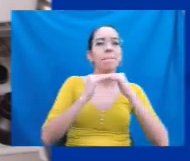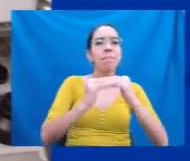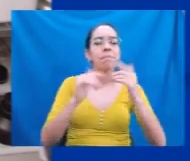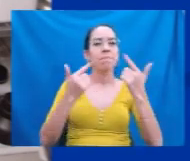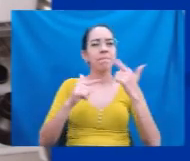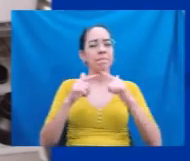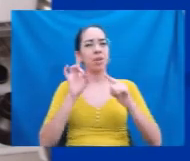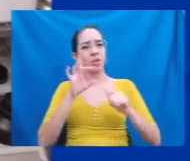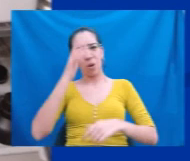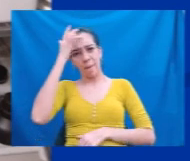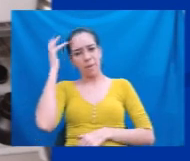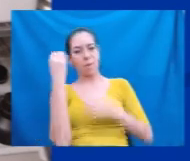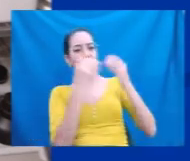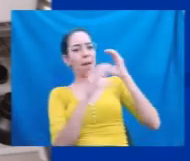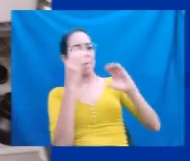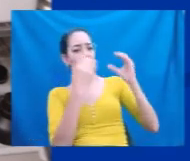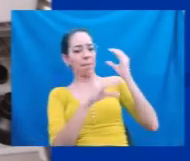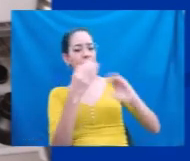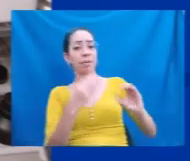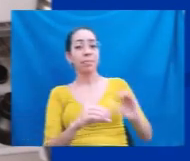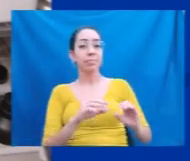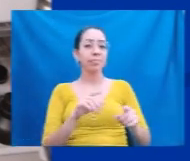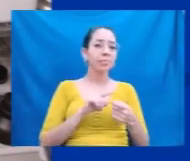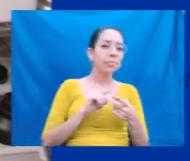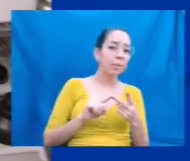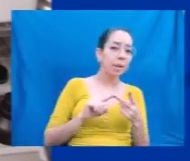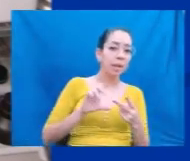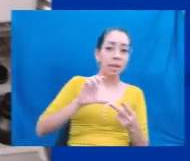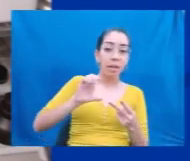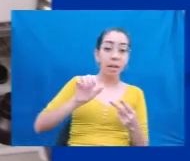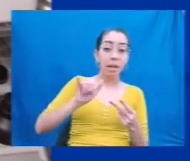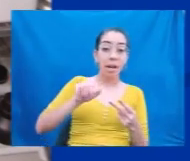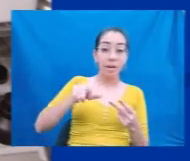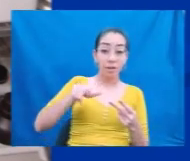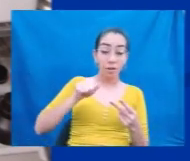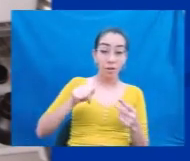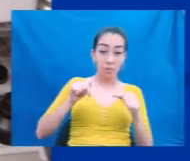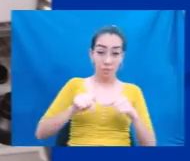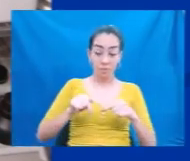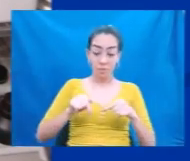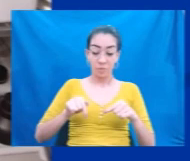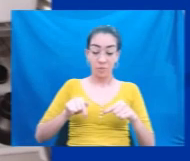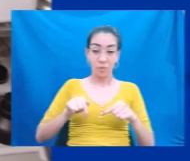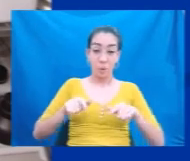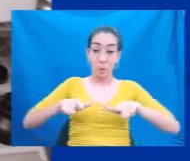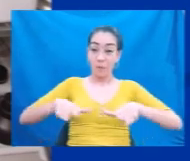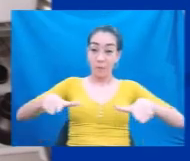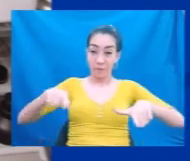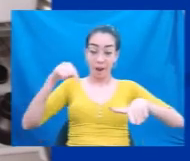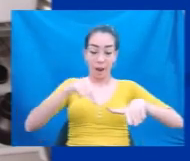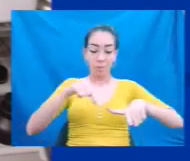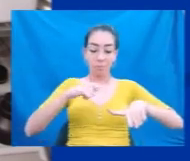vira um verdadeiro depósito, sem critério. Essa caixa aqui, né, gente, que corresponde à caixa que nós normalmente colocamos legumes na